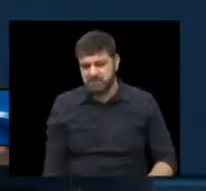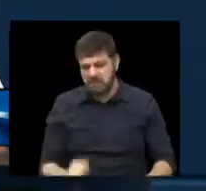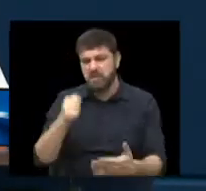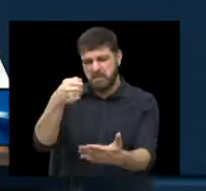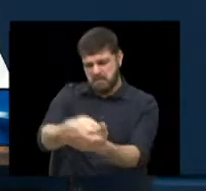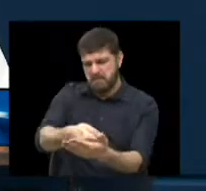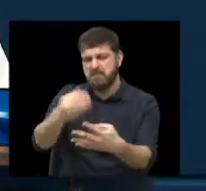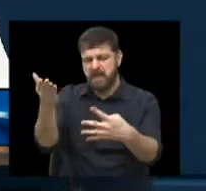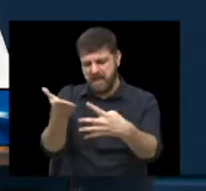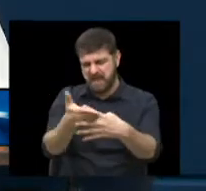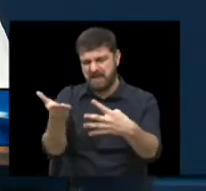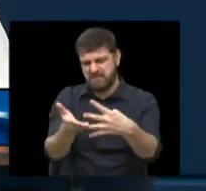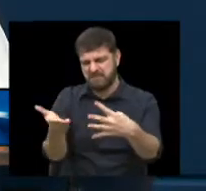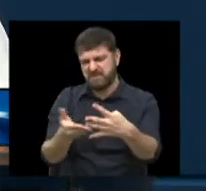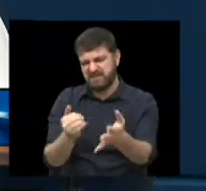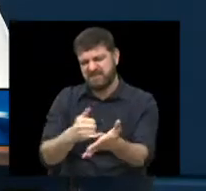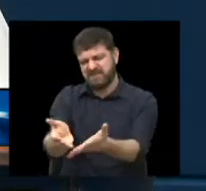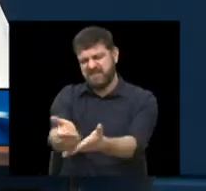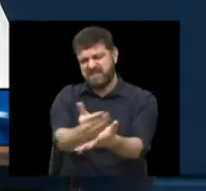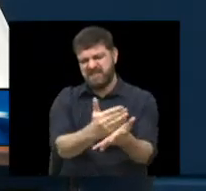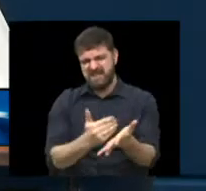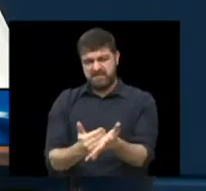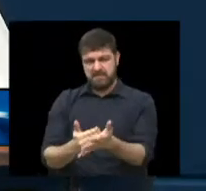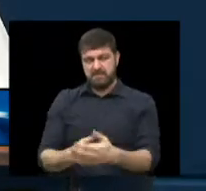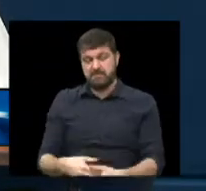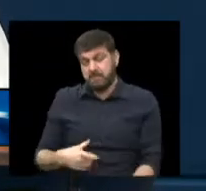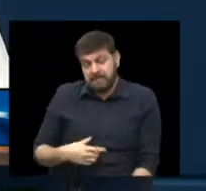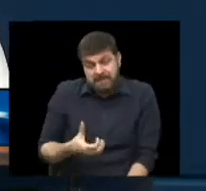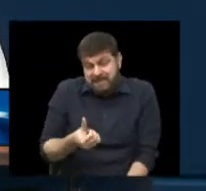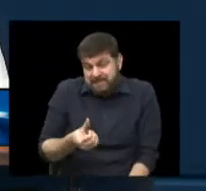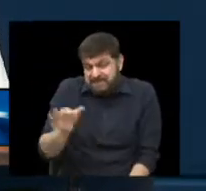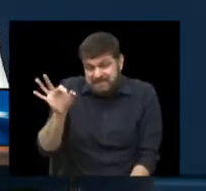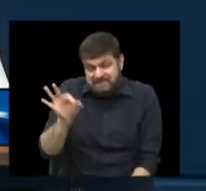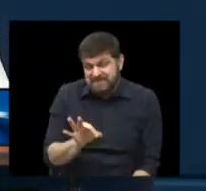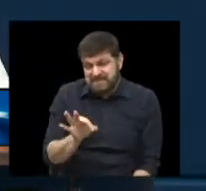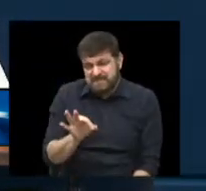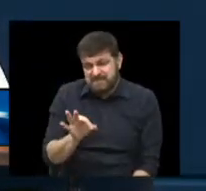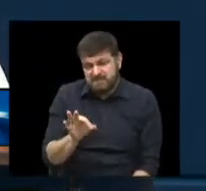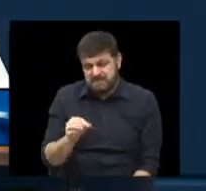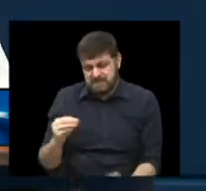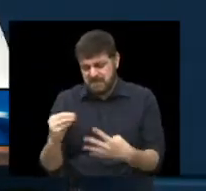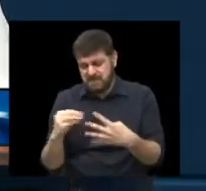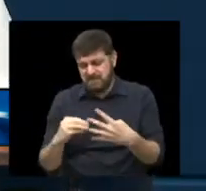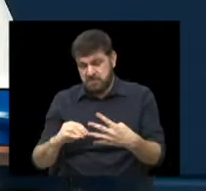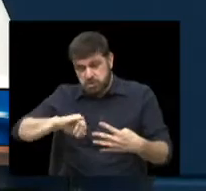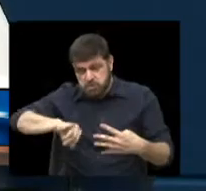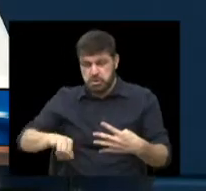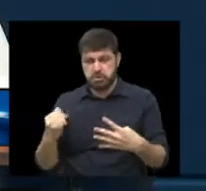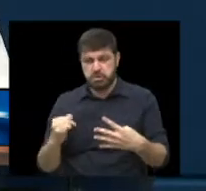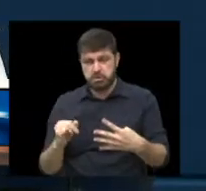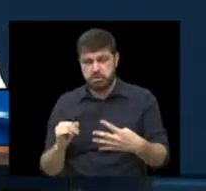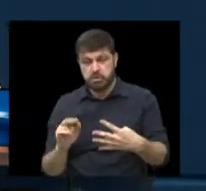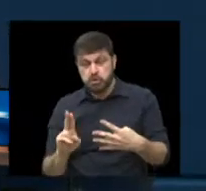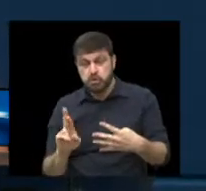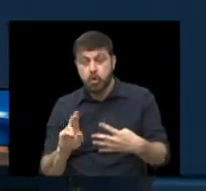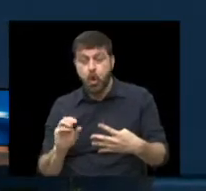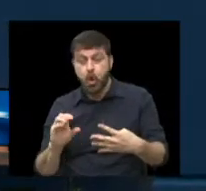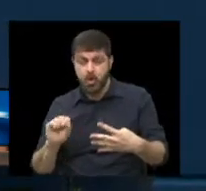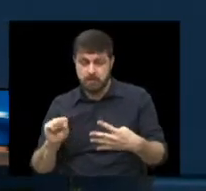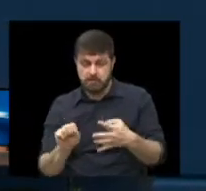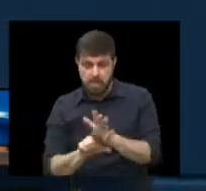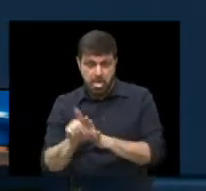que está estabelecendo aí um juro de 6%. Isso é muito problemático, porque